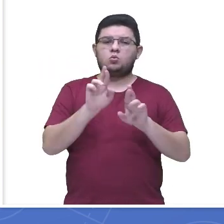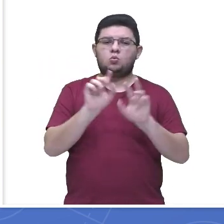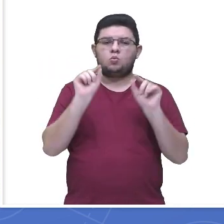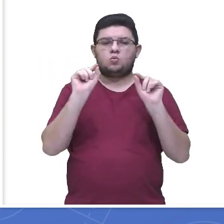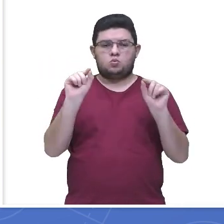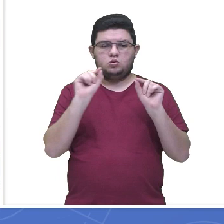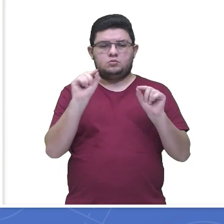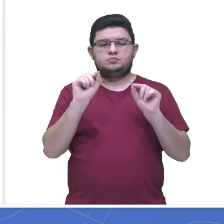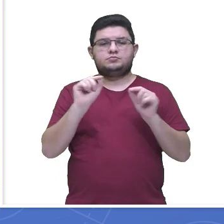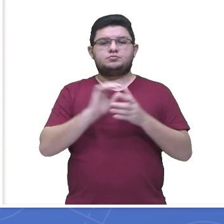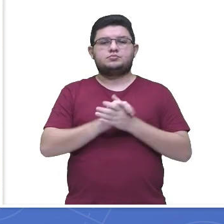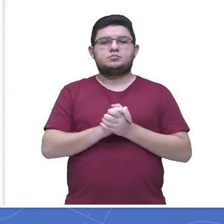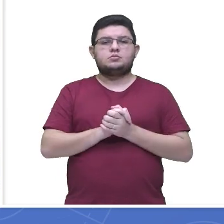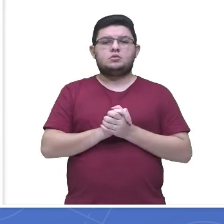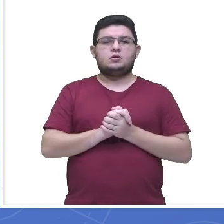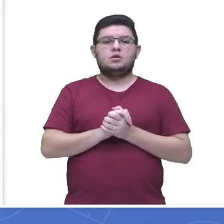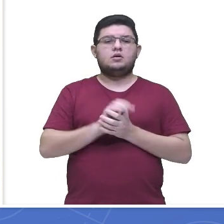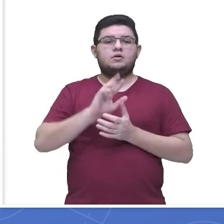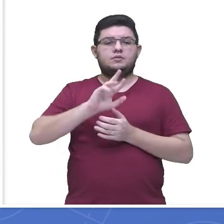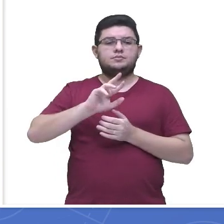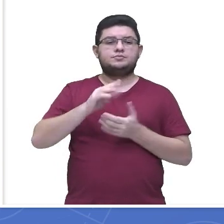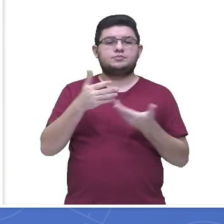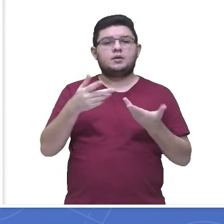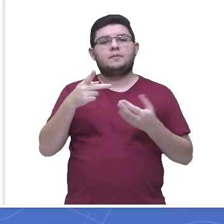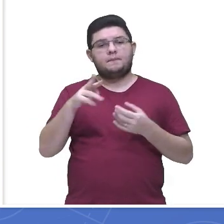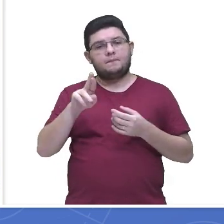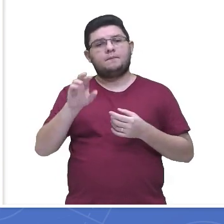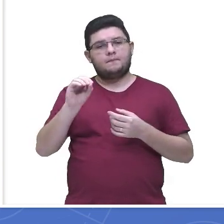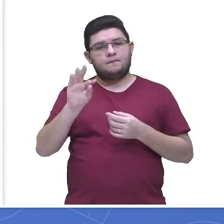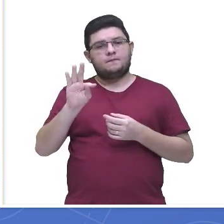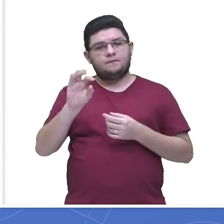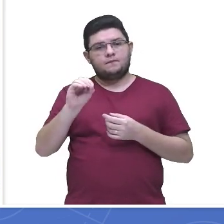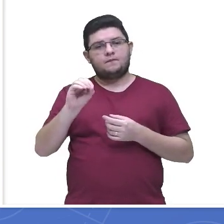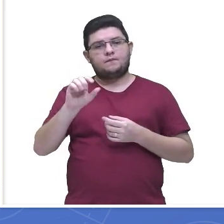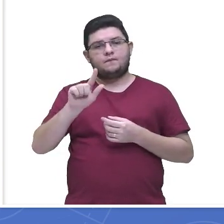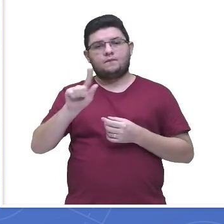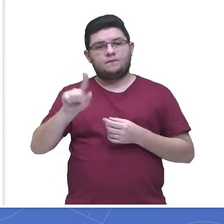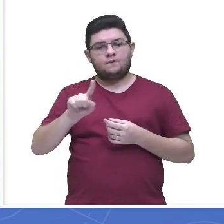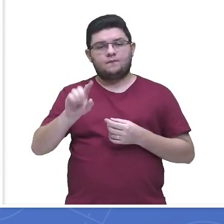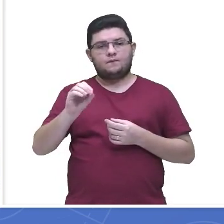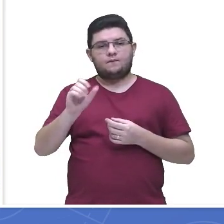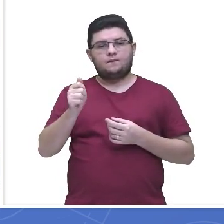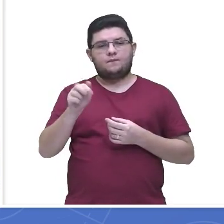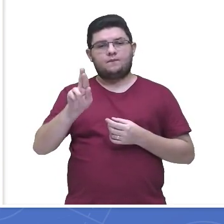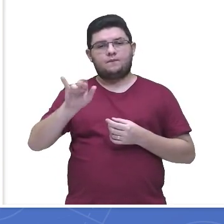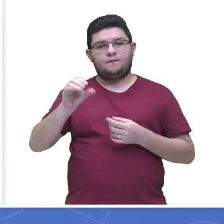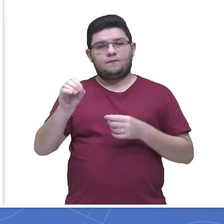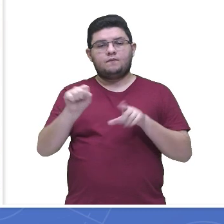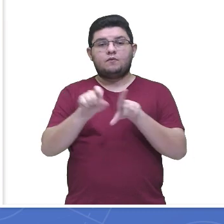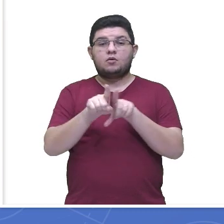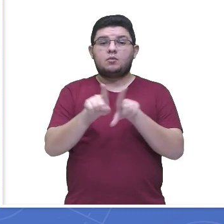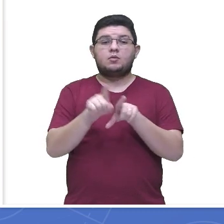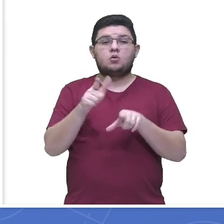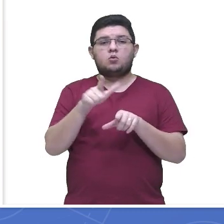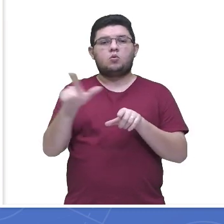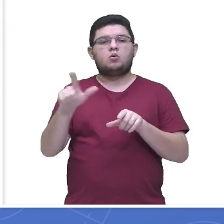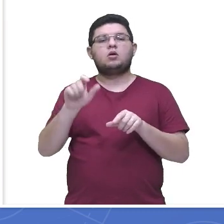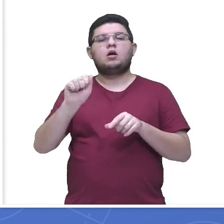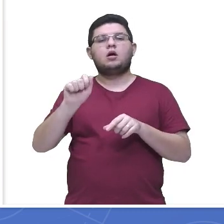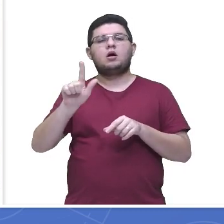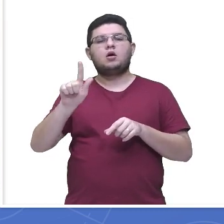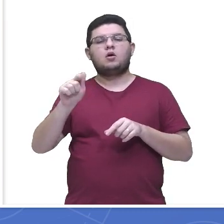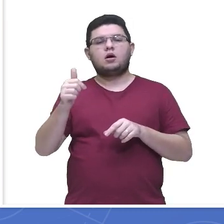com os protozoários e as algas, e nós também temos ali algumas